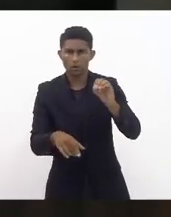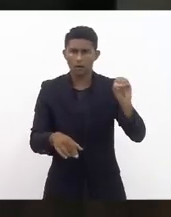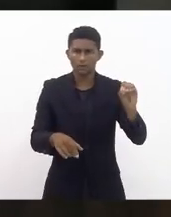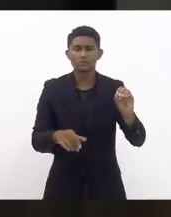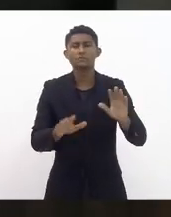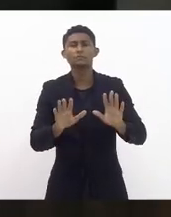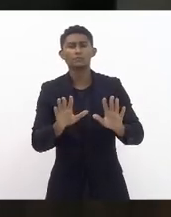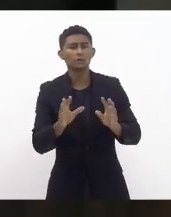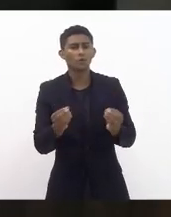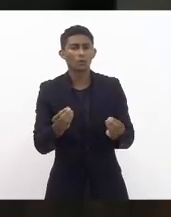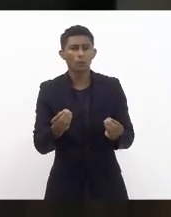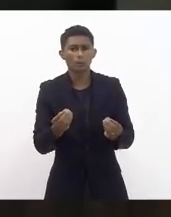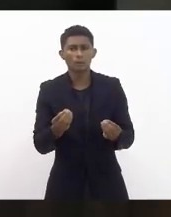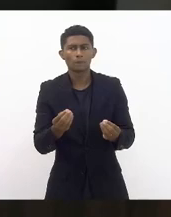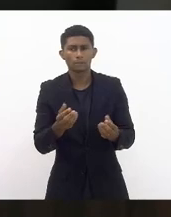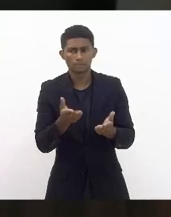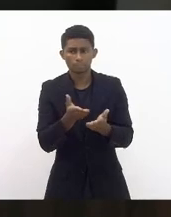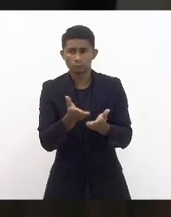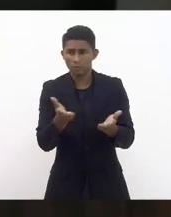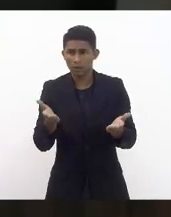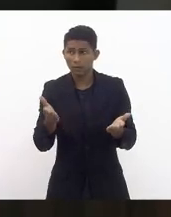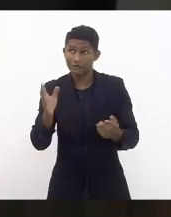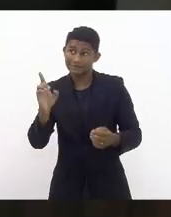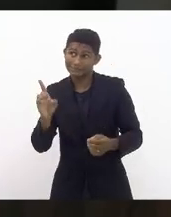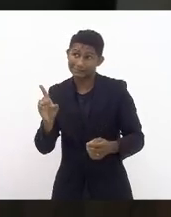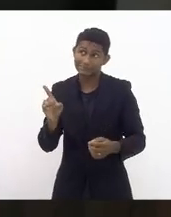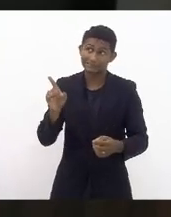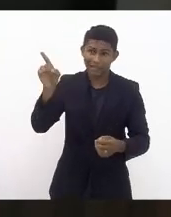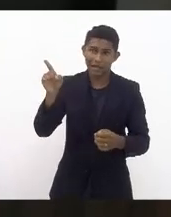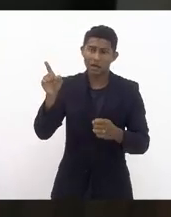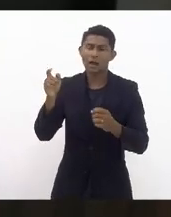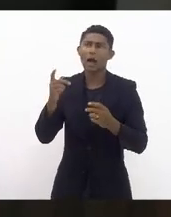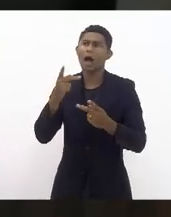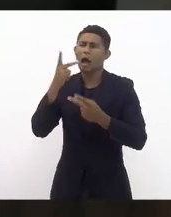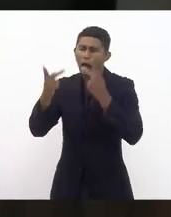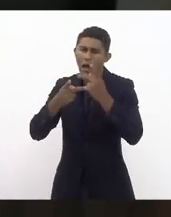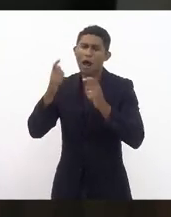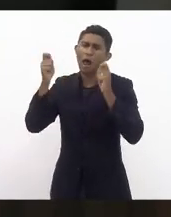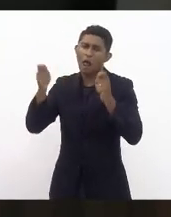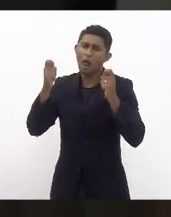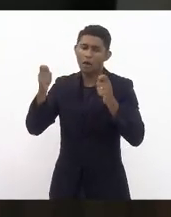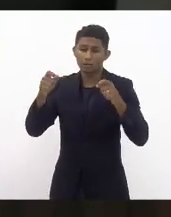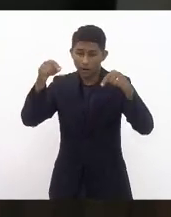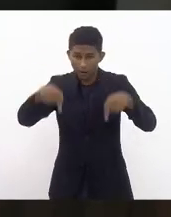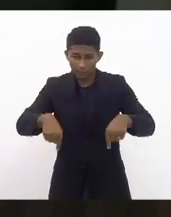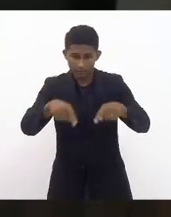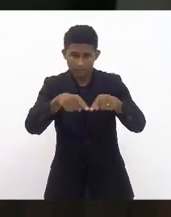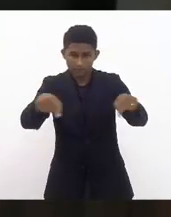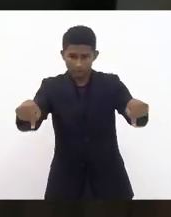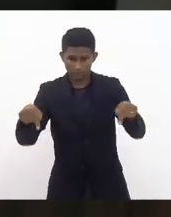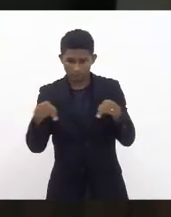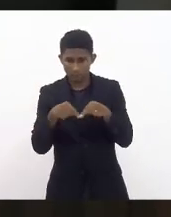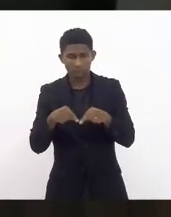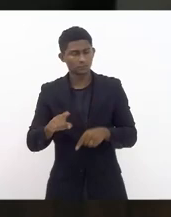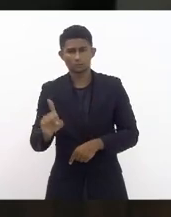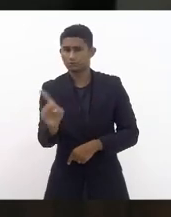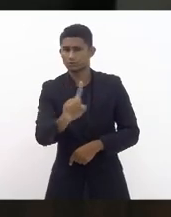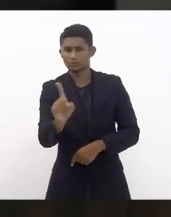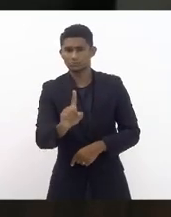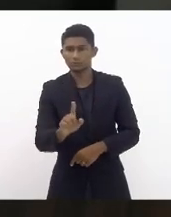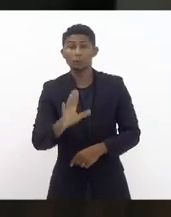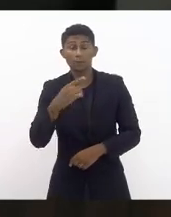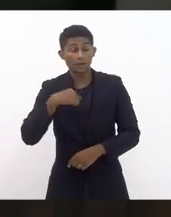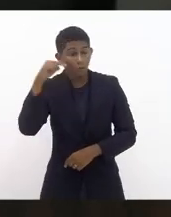sempre se manifestação é lá em cima. Aqui dentro, não. Mas, então, senhor presidente, o que eu estou reclamando é que